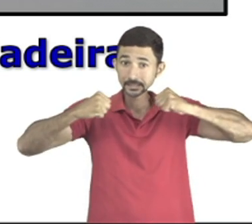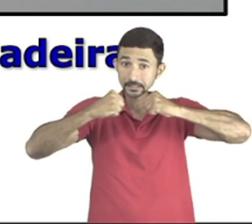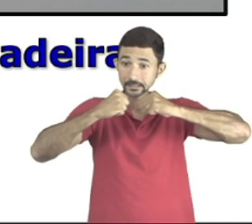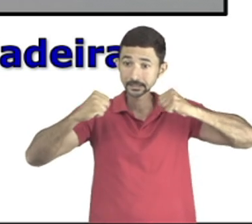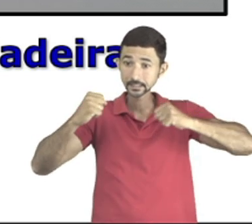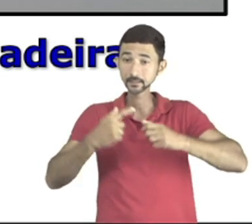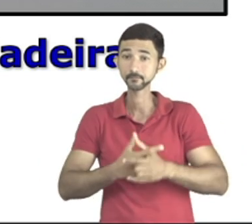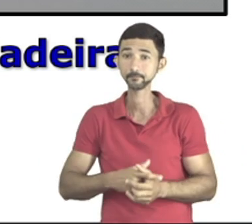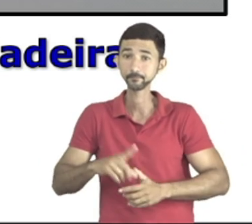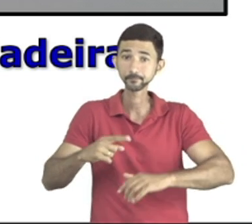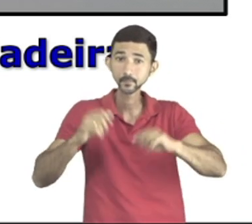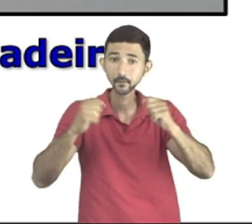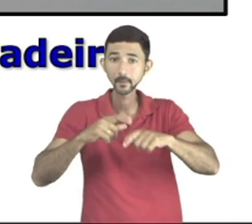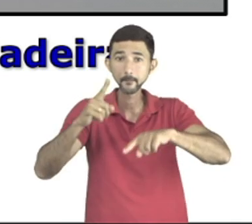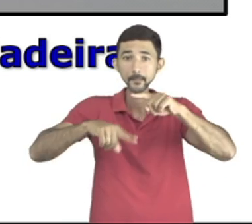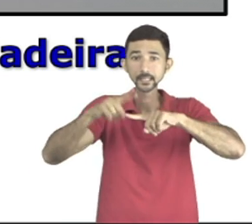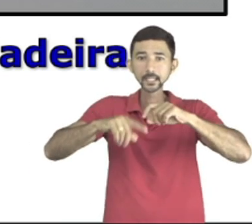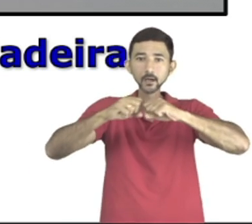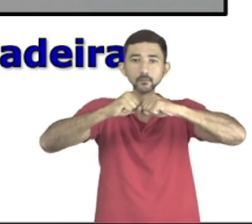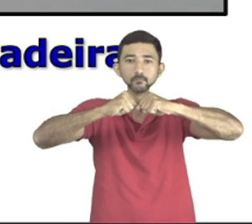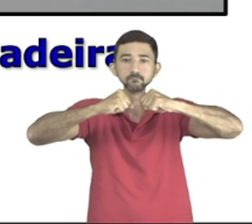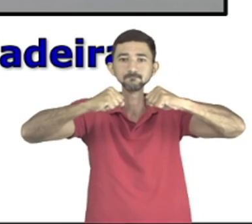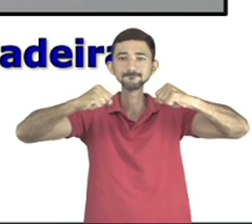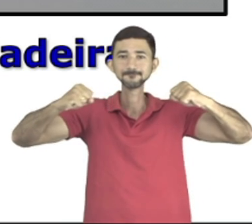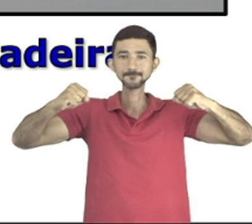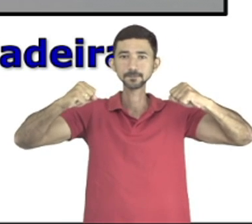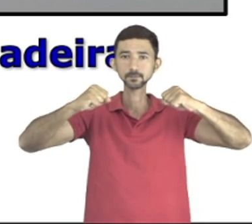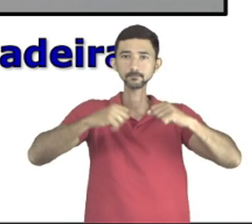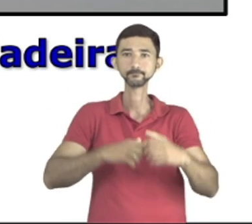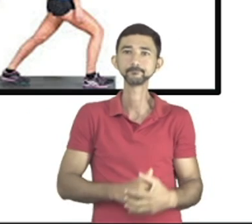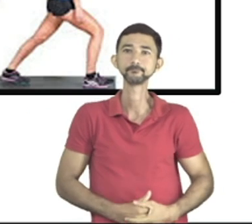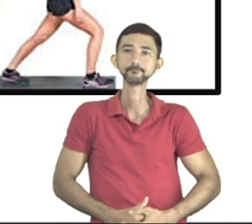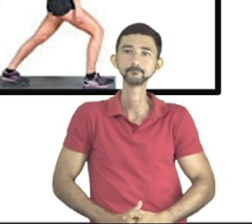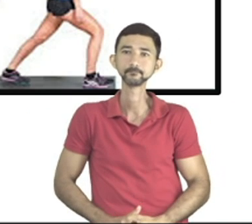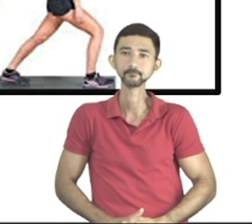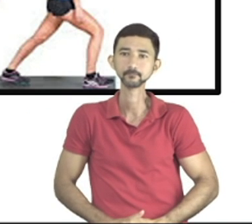É a capacidade da matéria de se distender, tá?